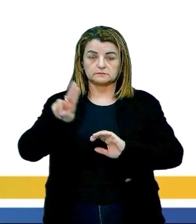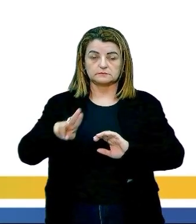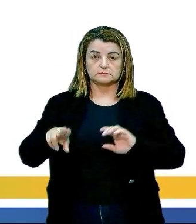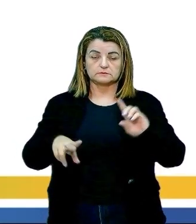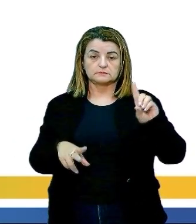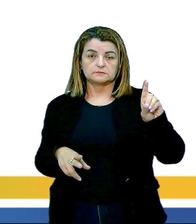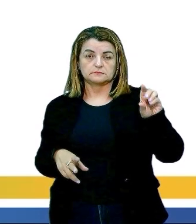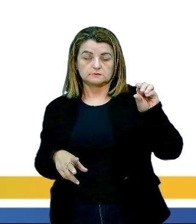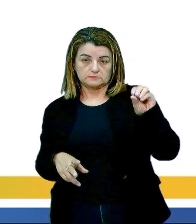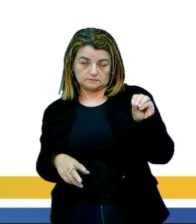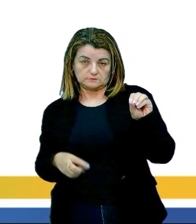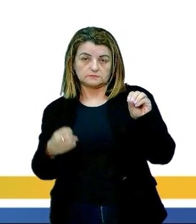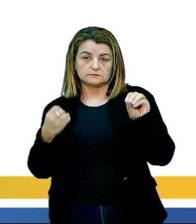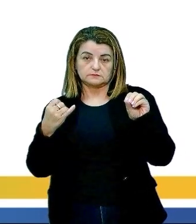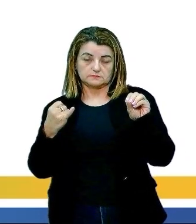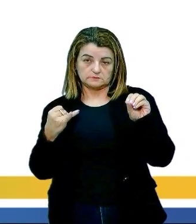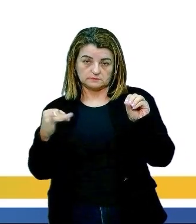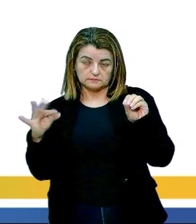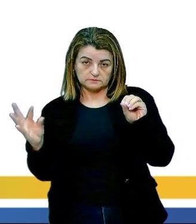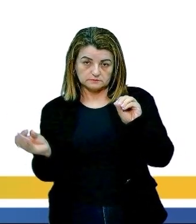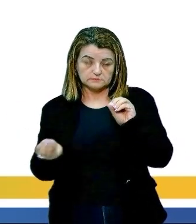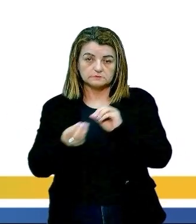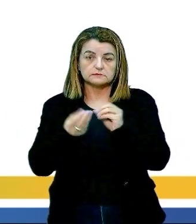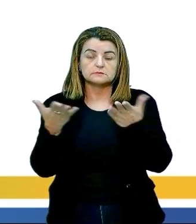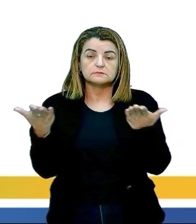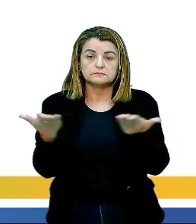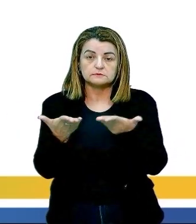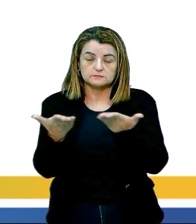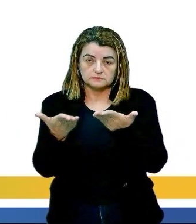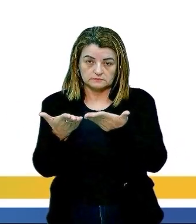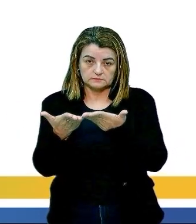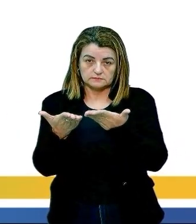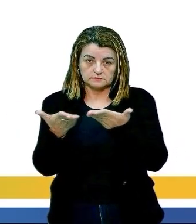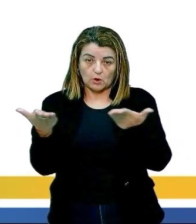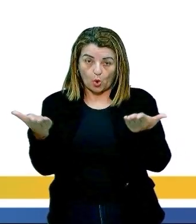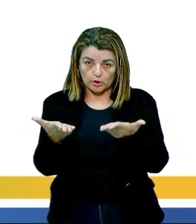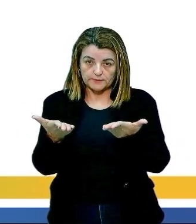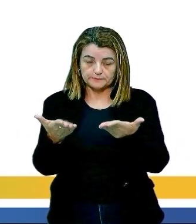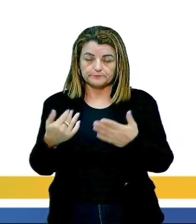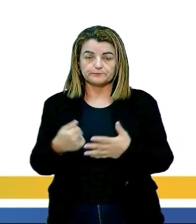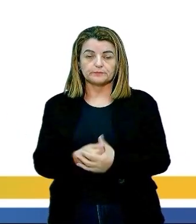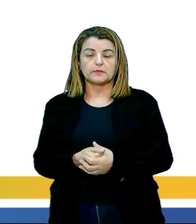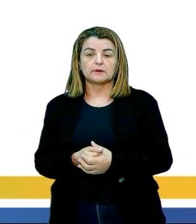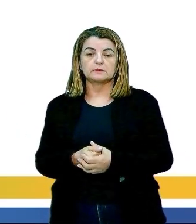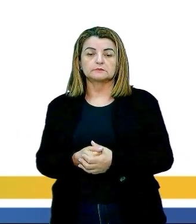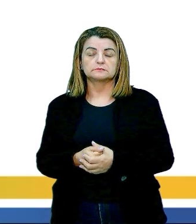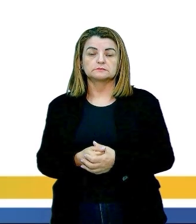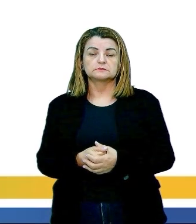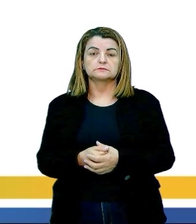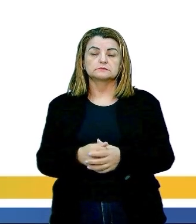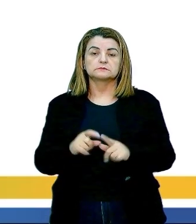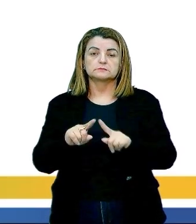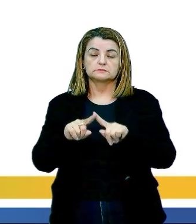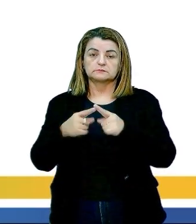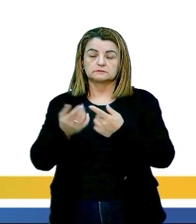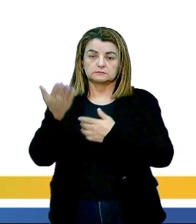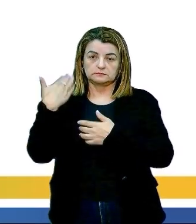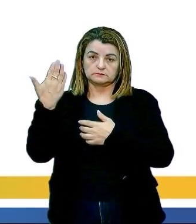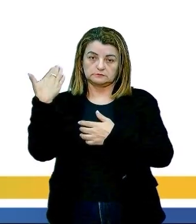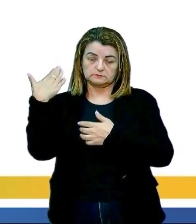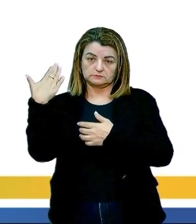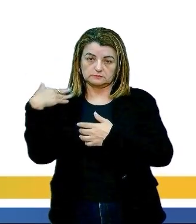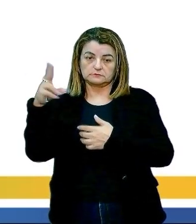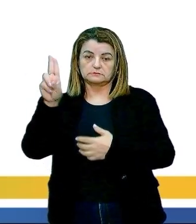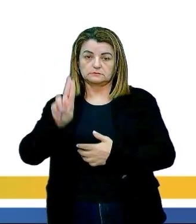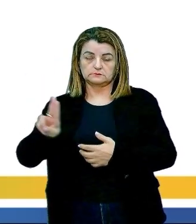do, estamos falando e nos referindo ao presente, algo que está acontecendo agora. Pois para o passado nós vamos